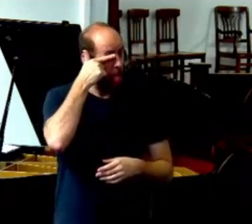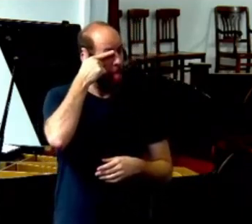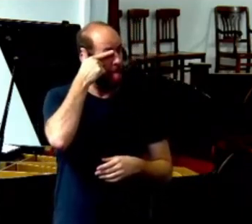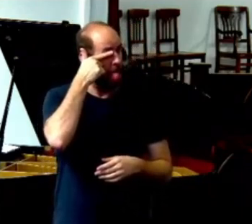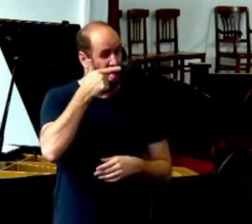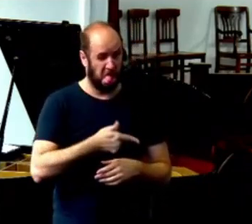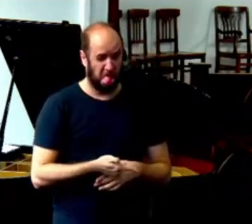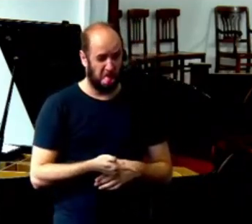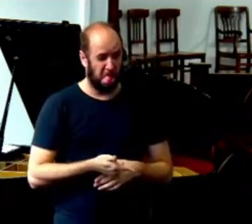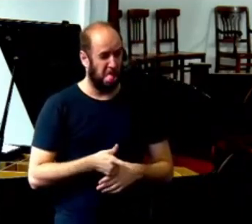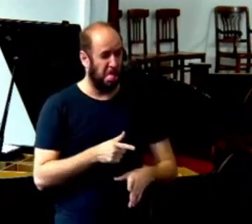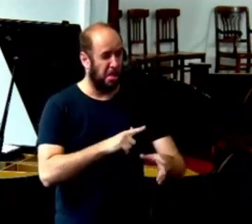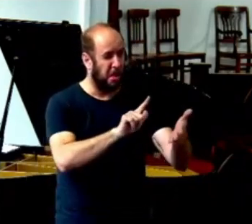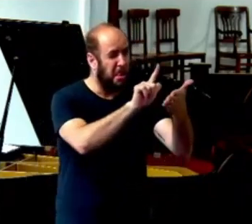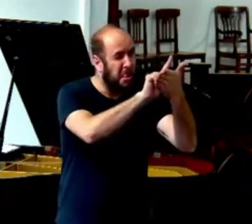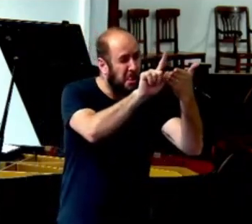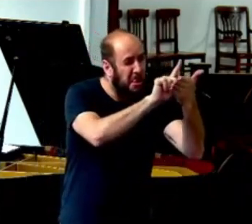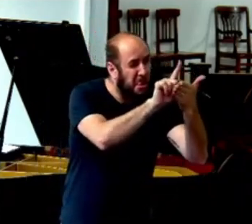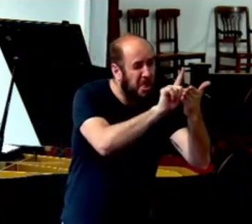trave no seu próprio olho.